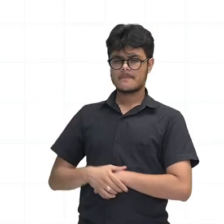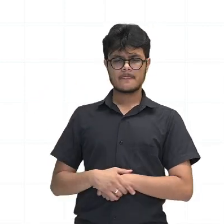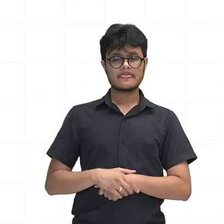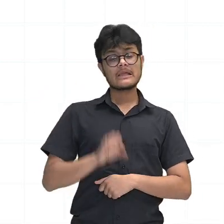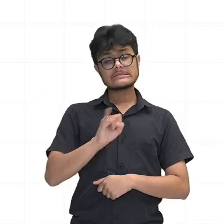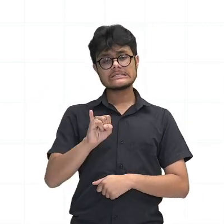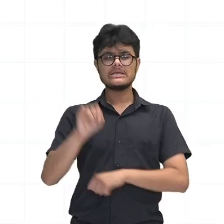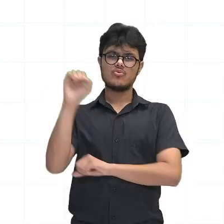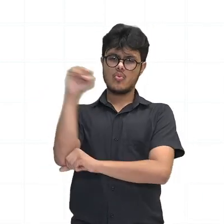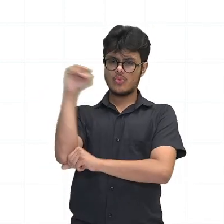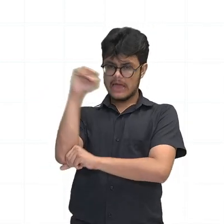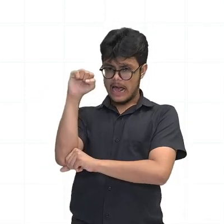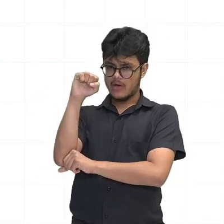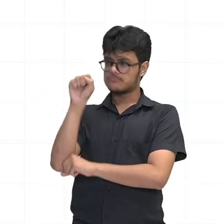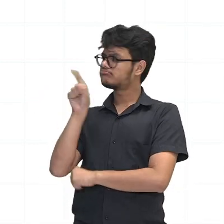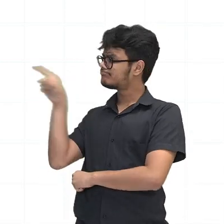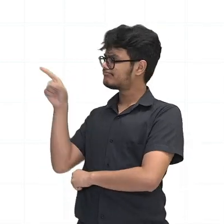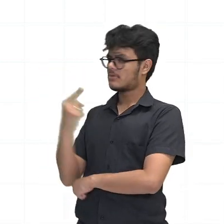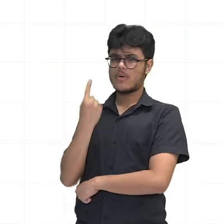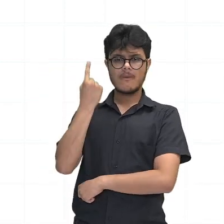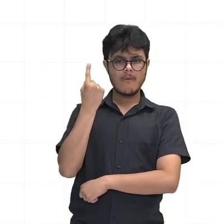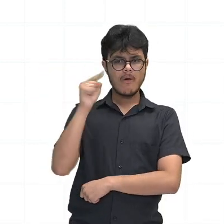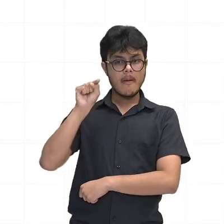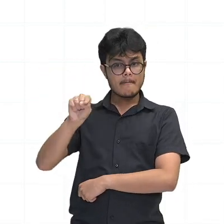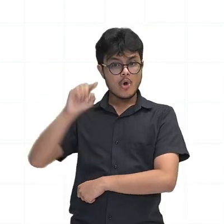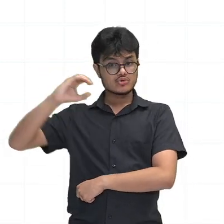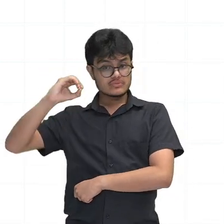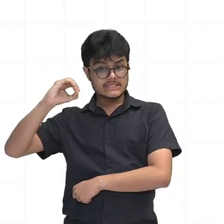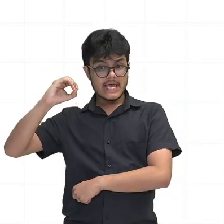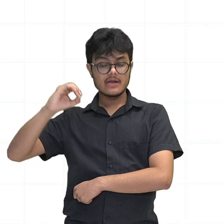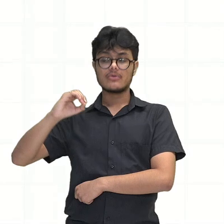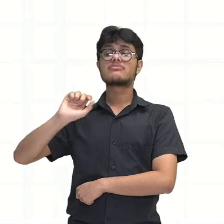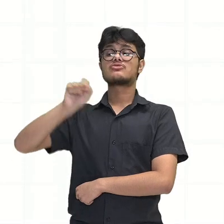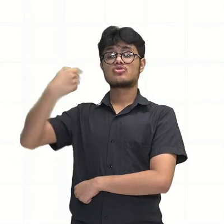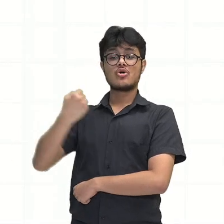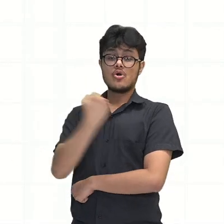gente fala que o carro é 1.0, a gente está se referindo ao